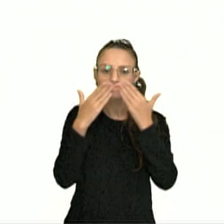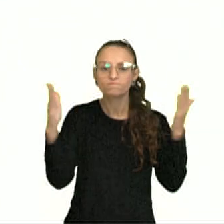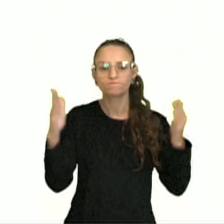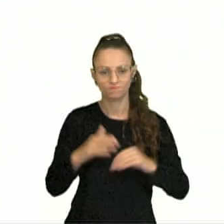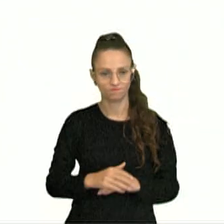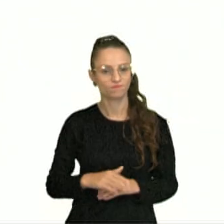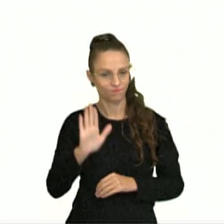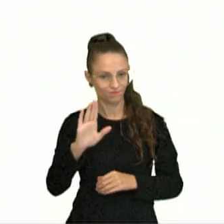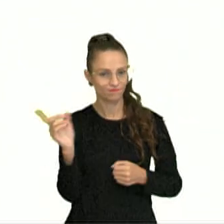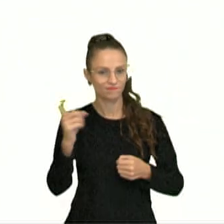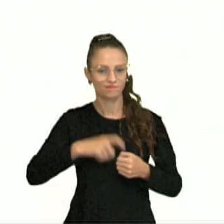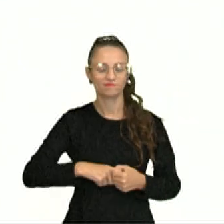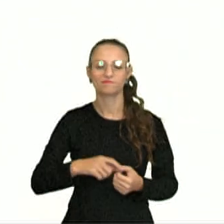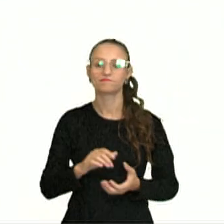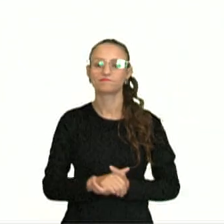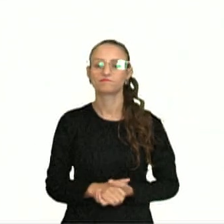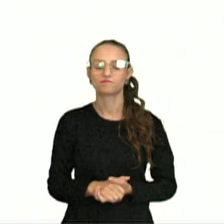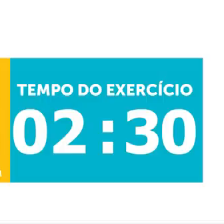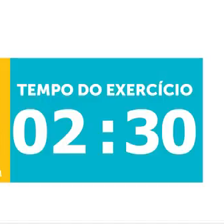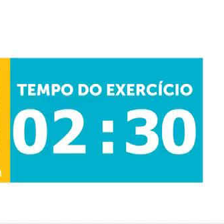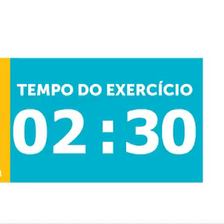Já voltamos.